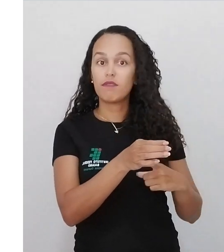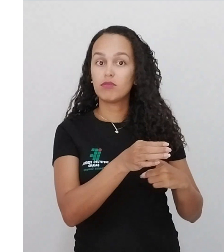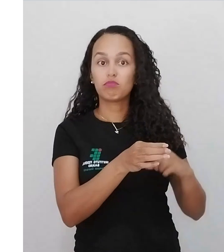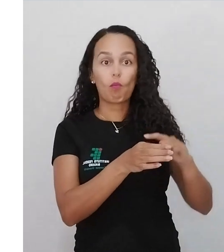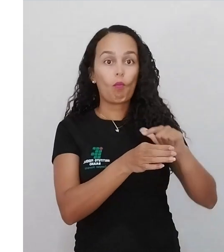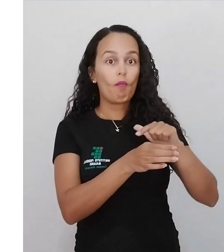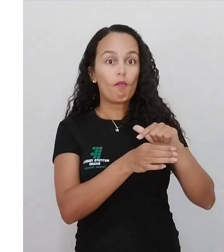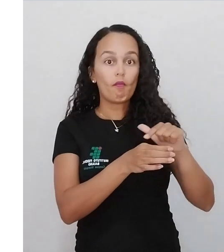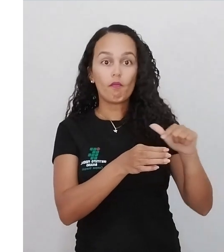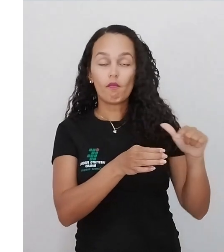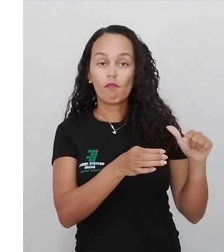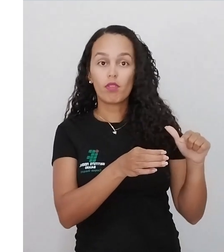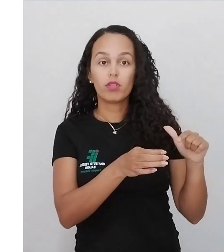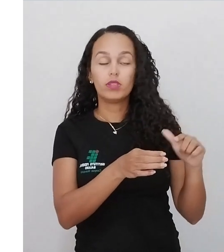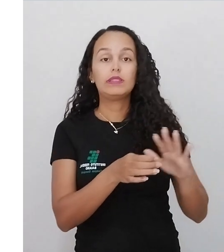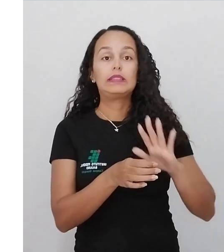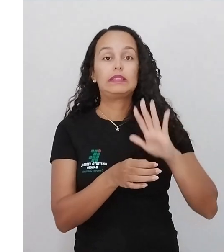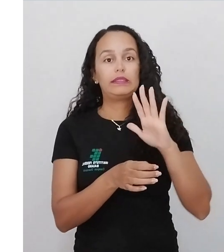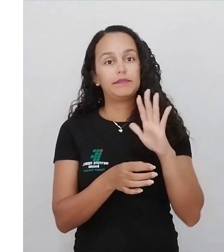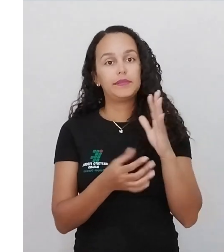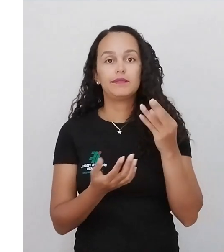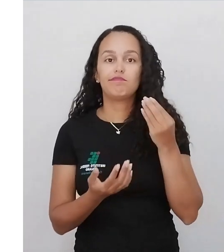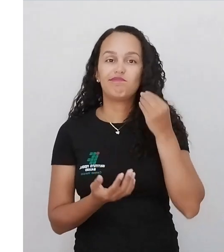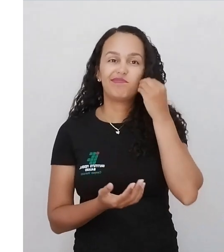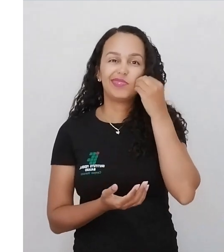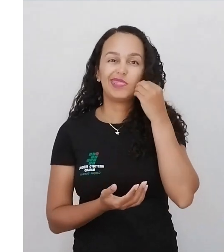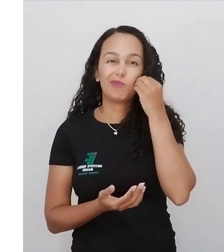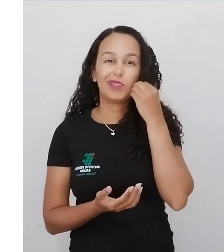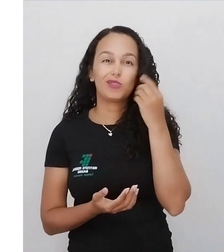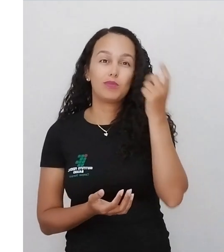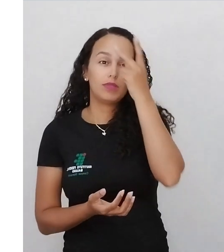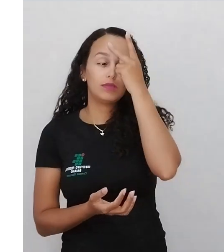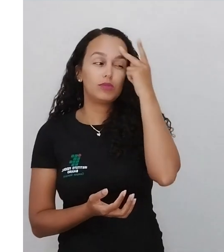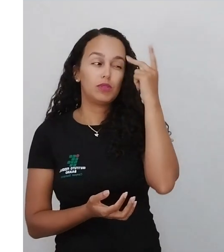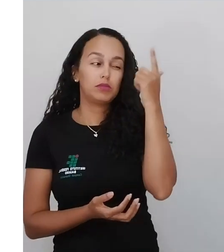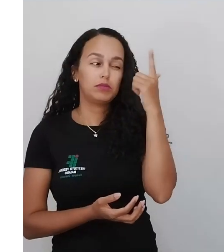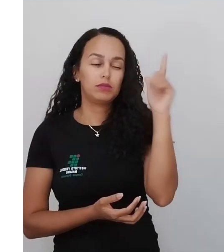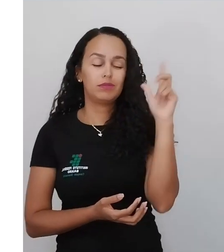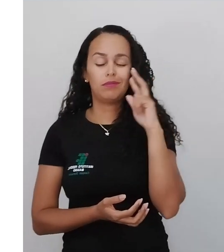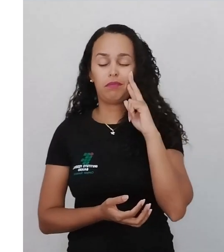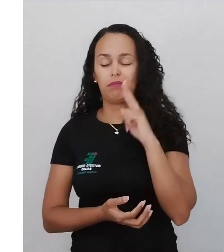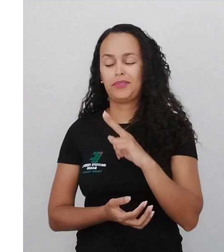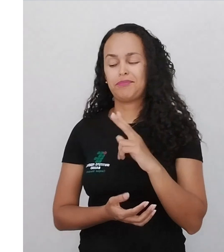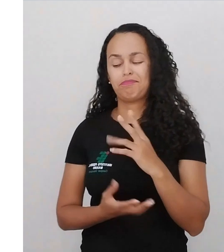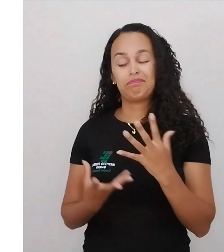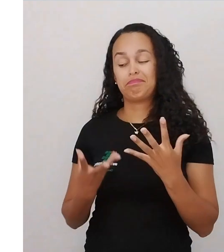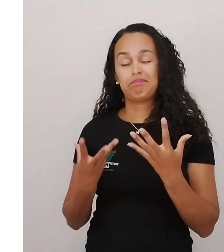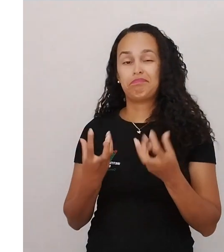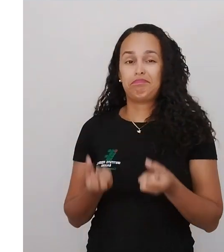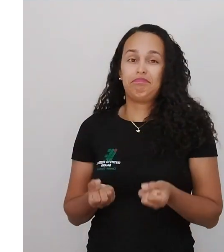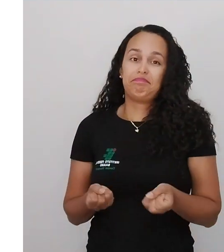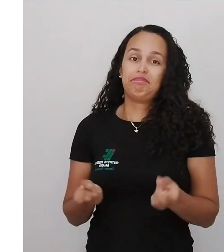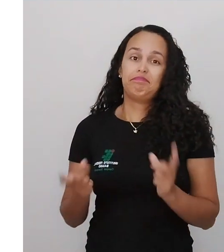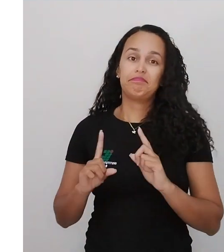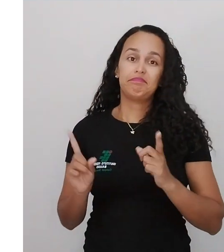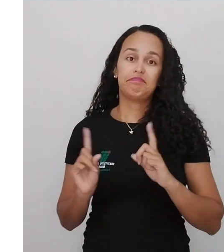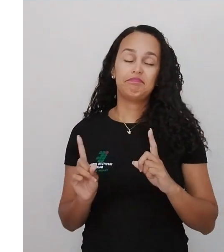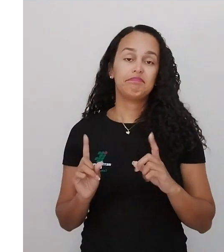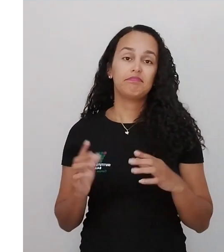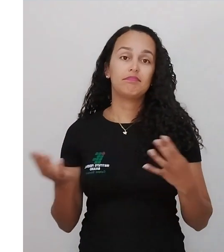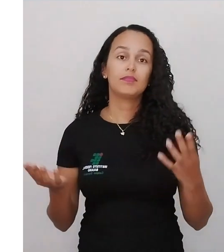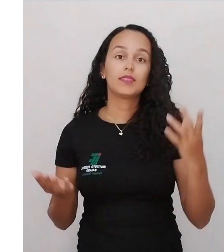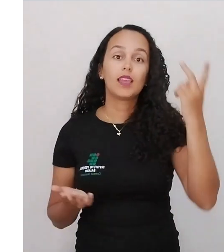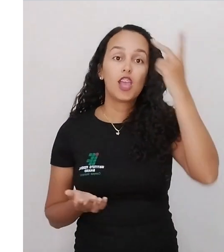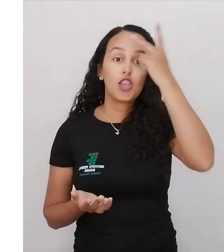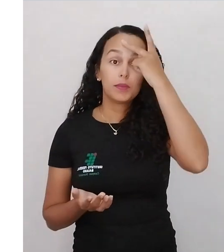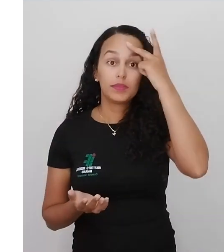não surgiram. Mas enfim, o experimento de Hess ele não foi bem aceito, né? Muito pelo contrário, o que aconteceu